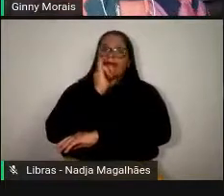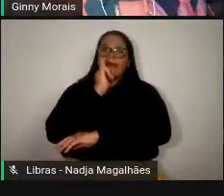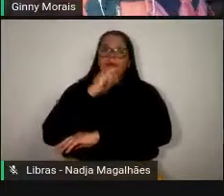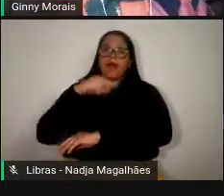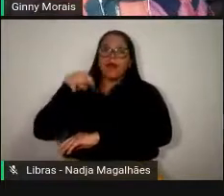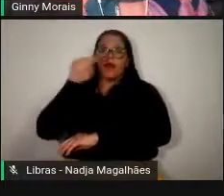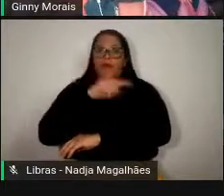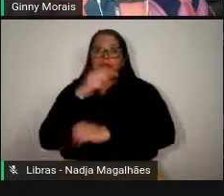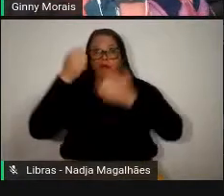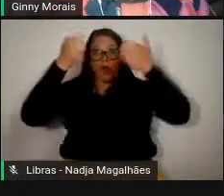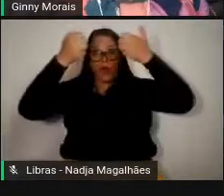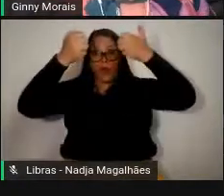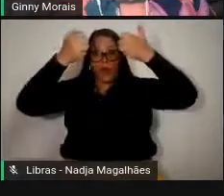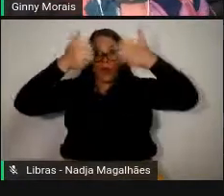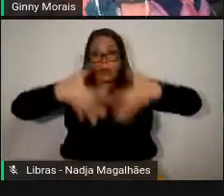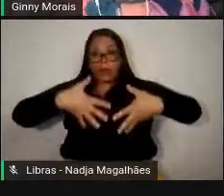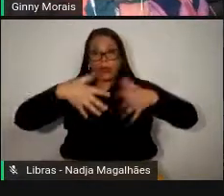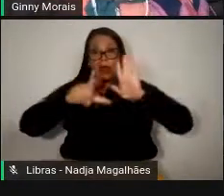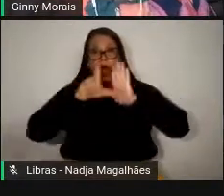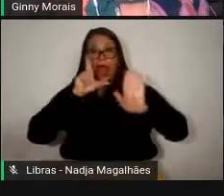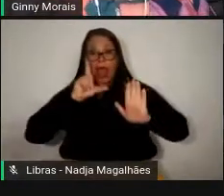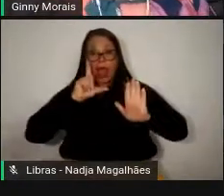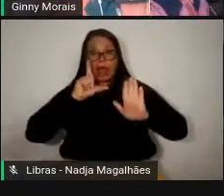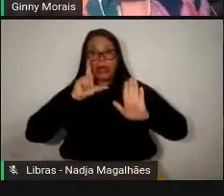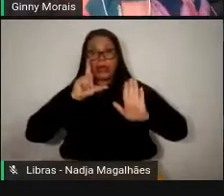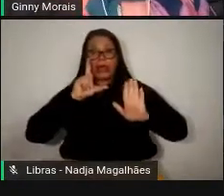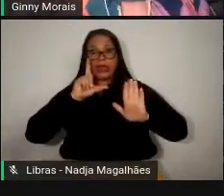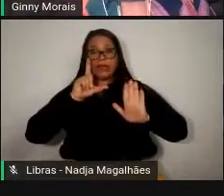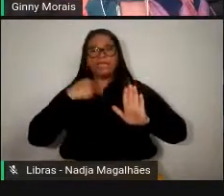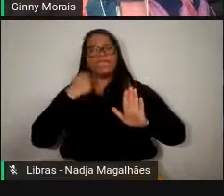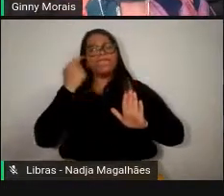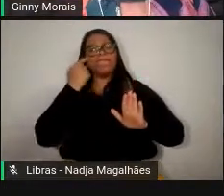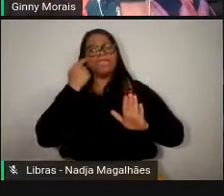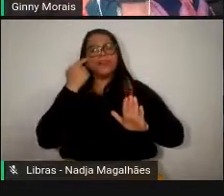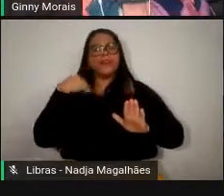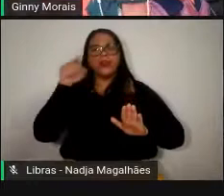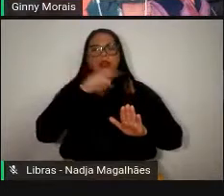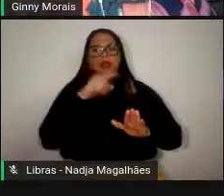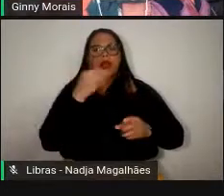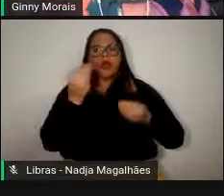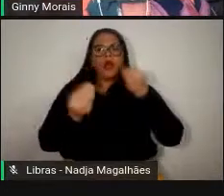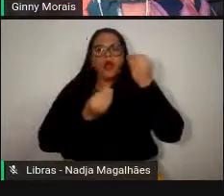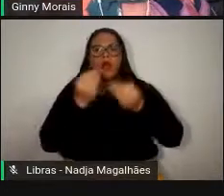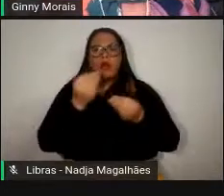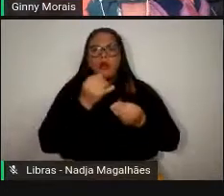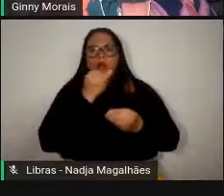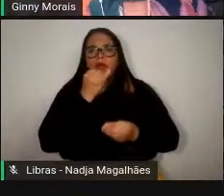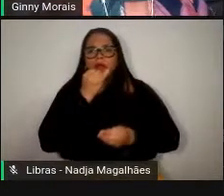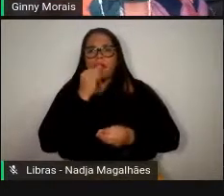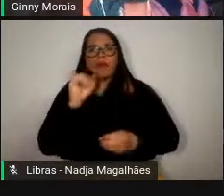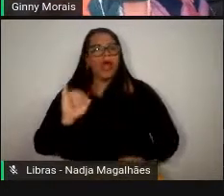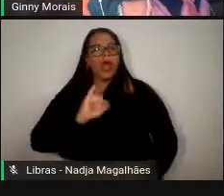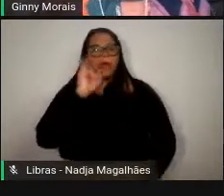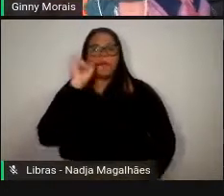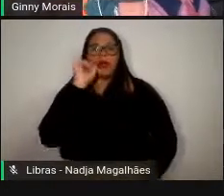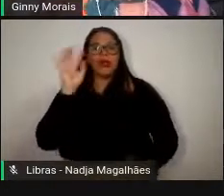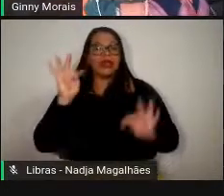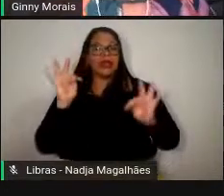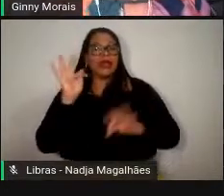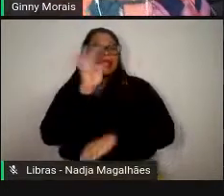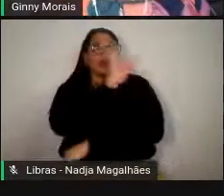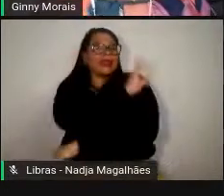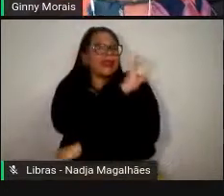vocês terem noção, antes de eu entrar nos detalhes, mais detalhes, para vocês terem noção o quanto a parte técnica